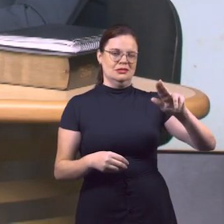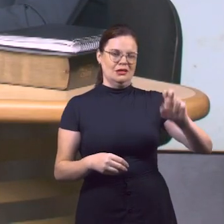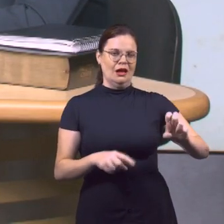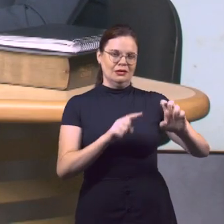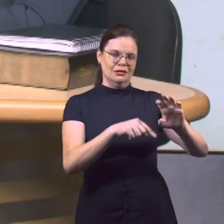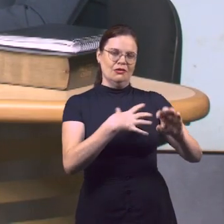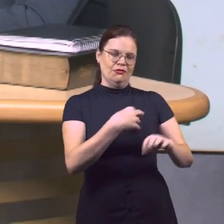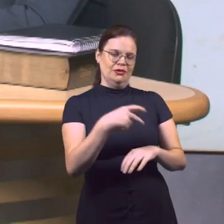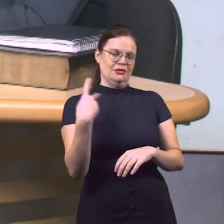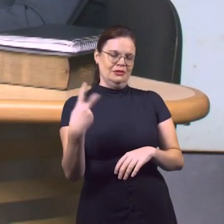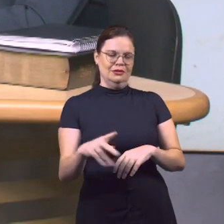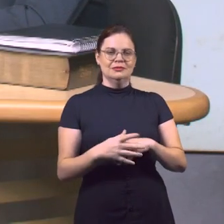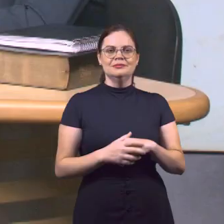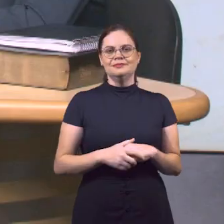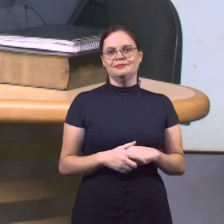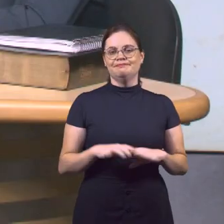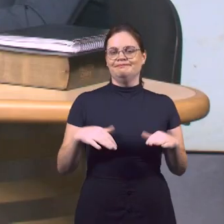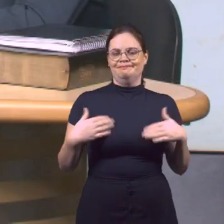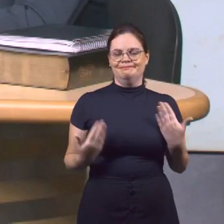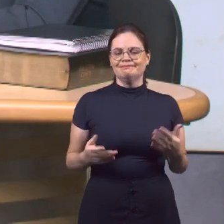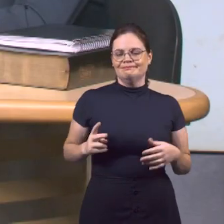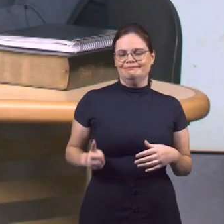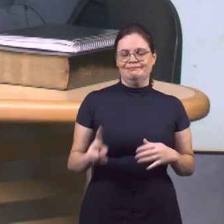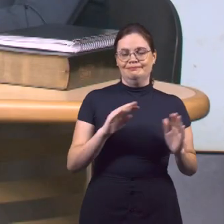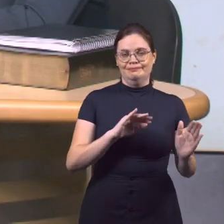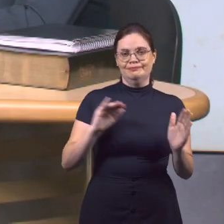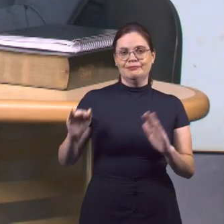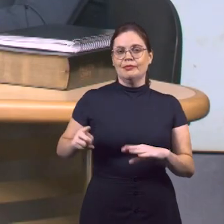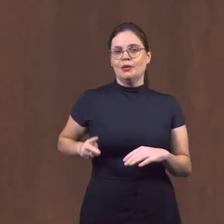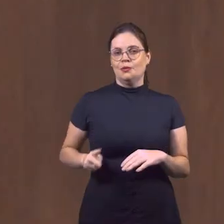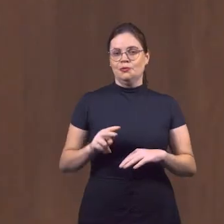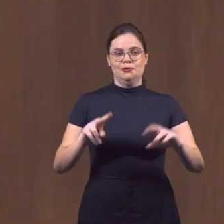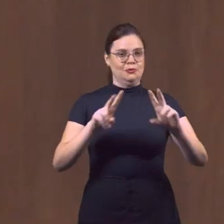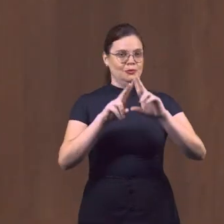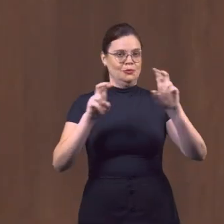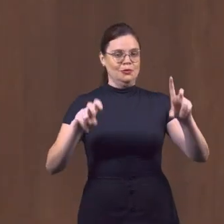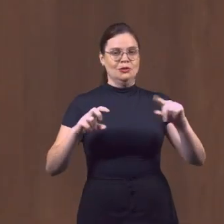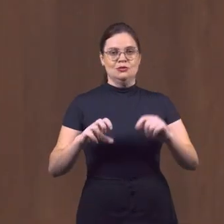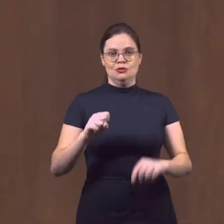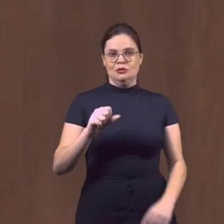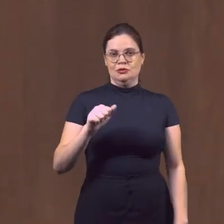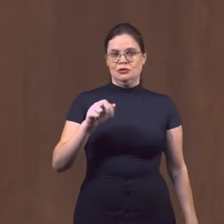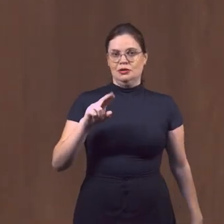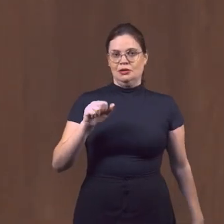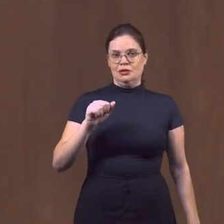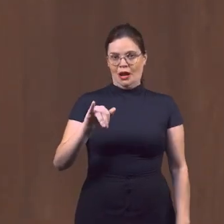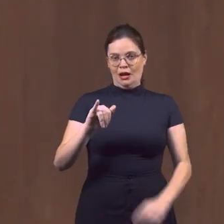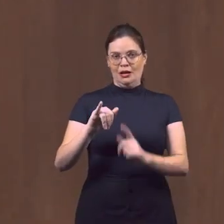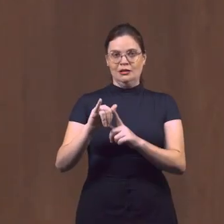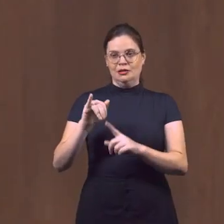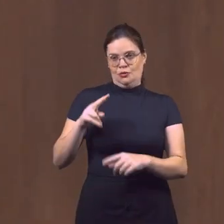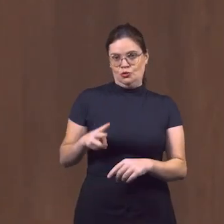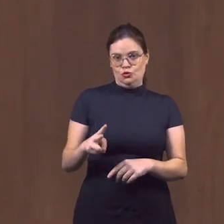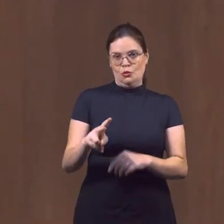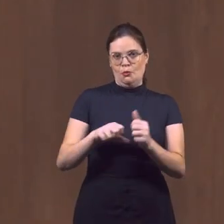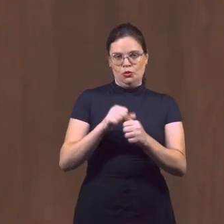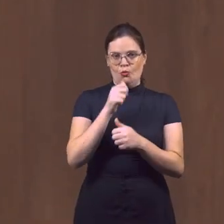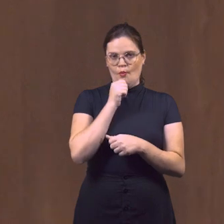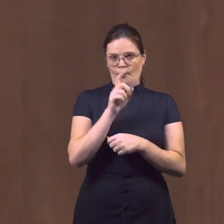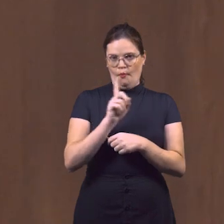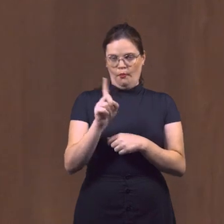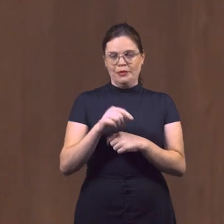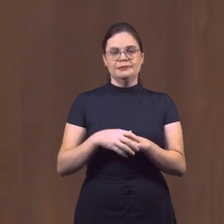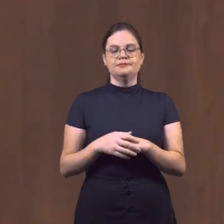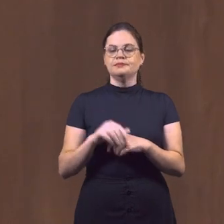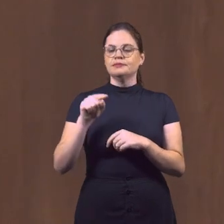sequência, a Sarai, que nessa ocasião ainda não tinha o seu nome mudado, ela veio de uma região chamada Ur